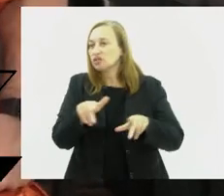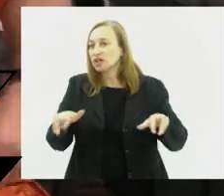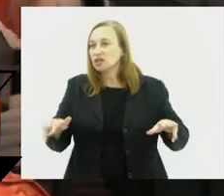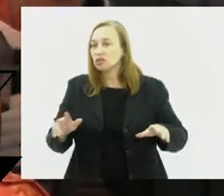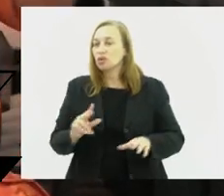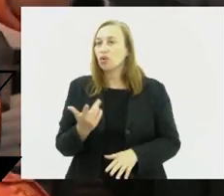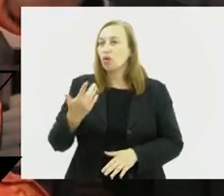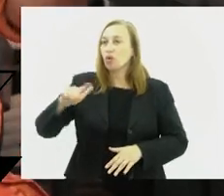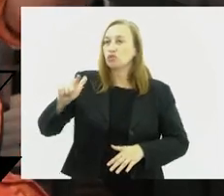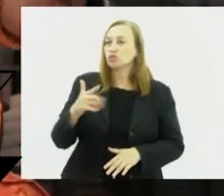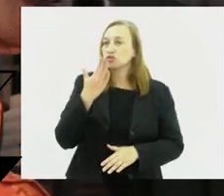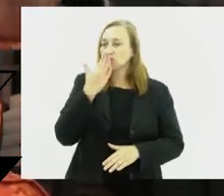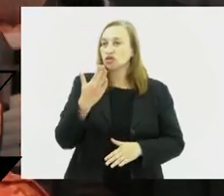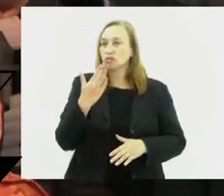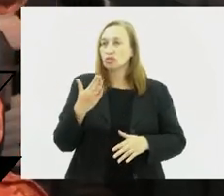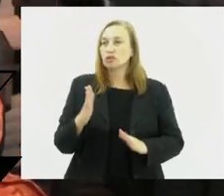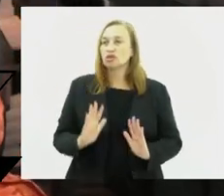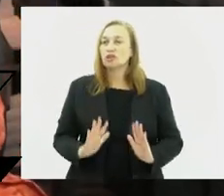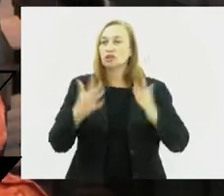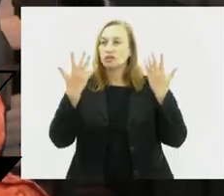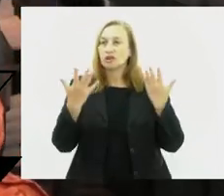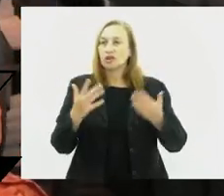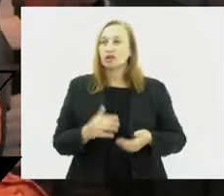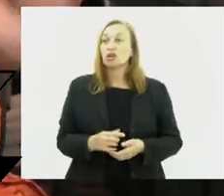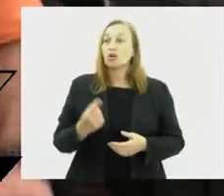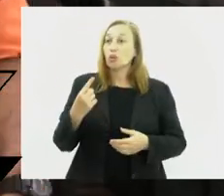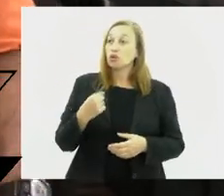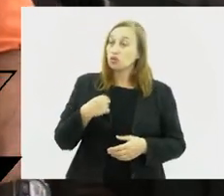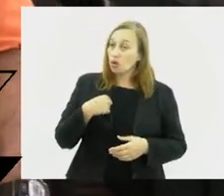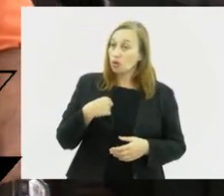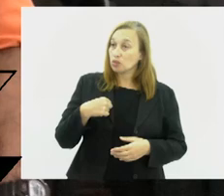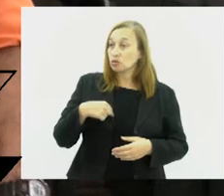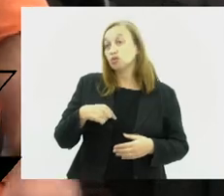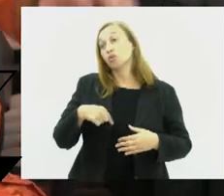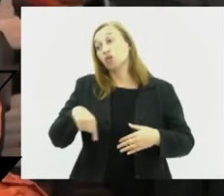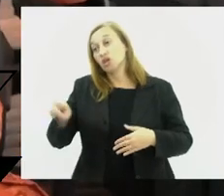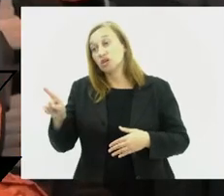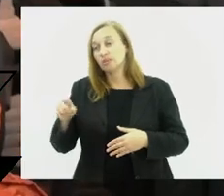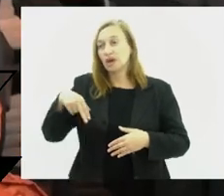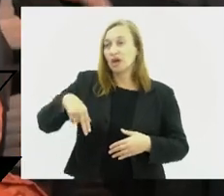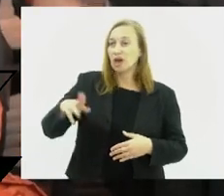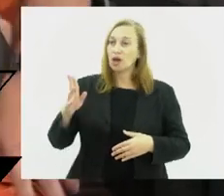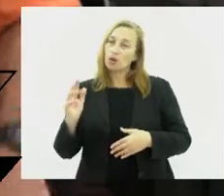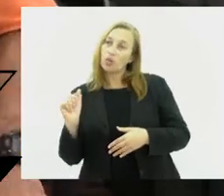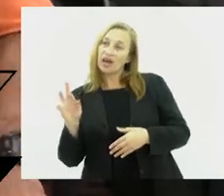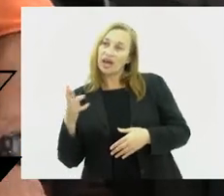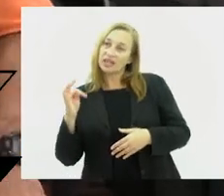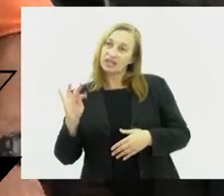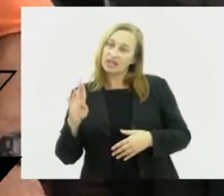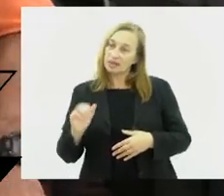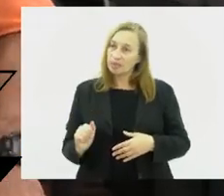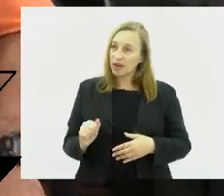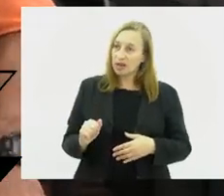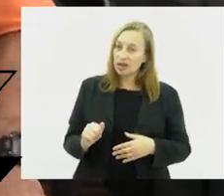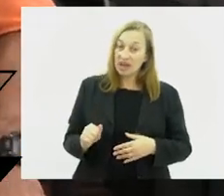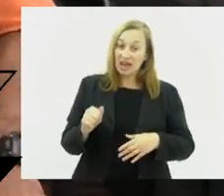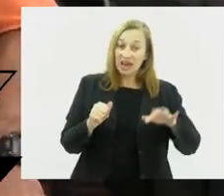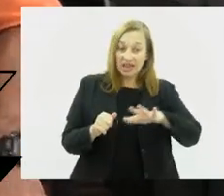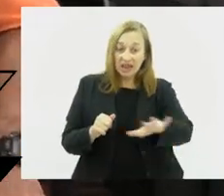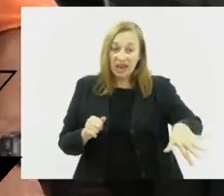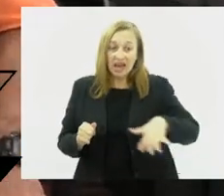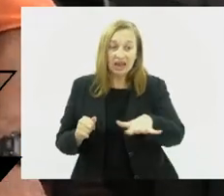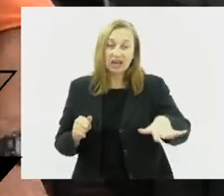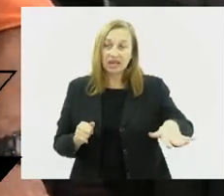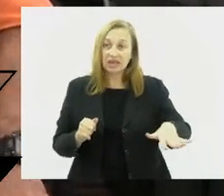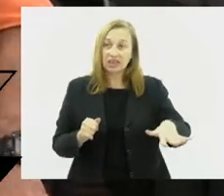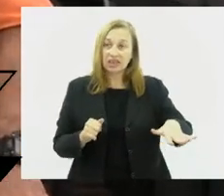evento. Então, quando eu estou tratando e levando esse animal lá em Guaratiba, aquela área daquela unidade fica desguarnecida. Ainda